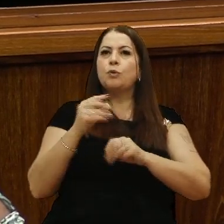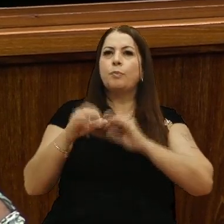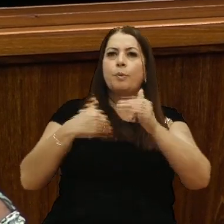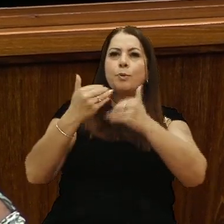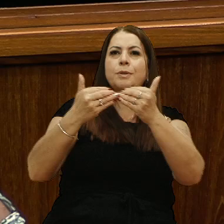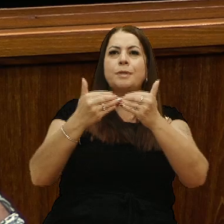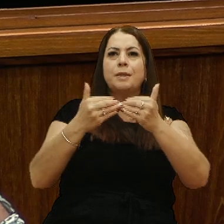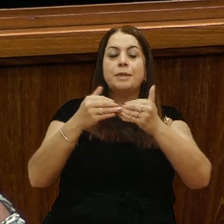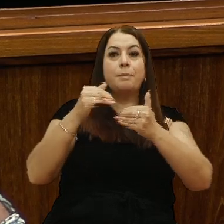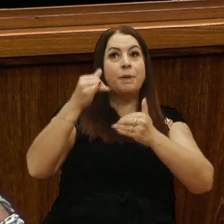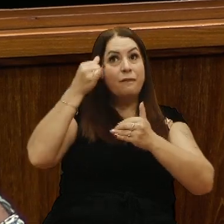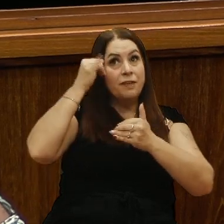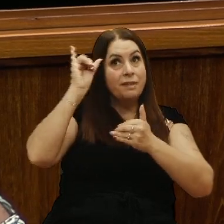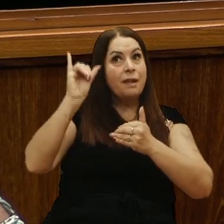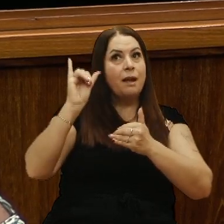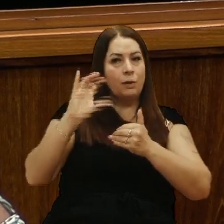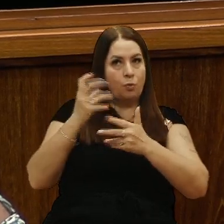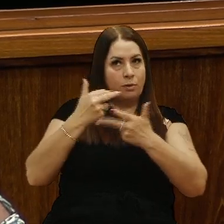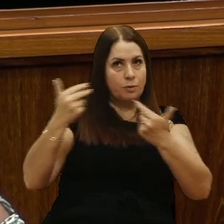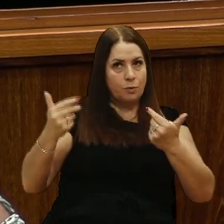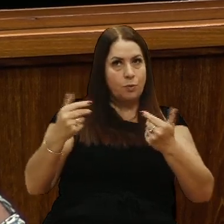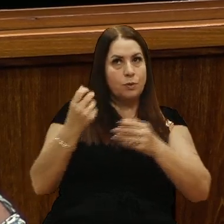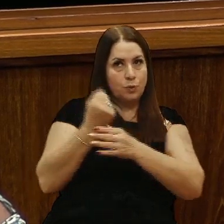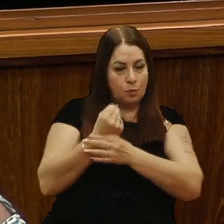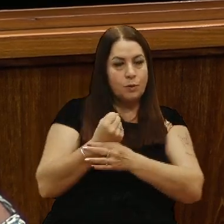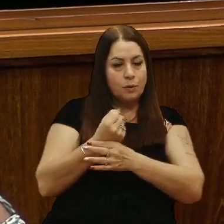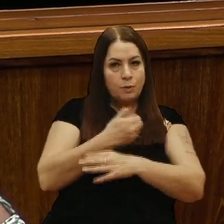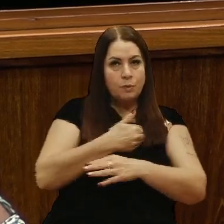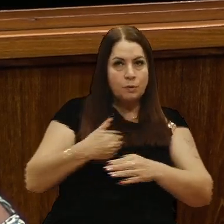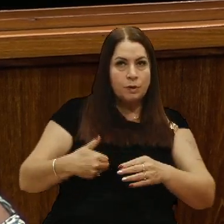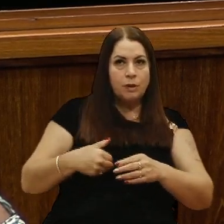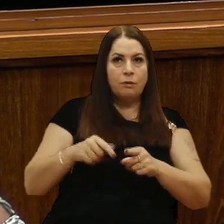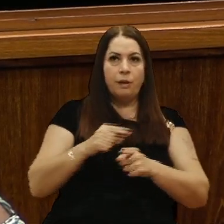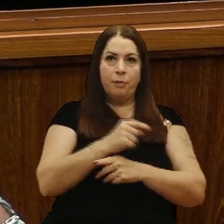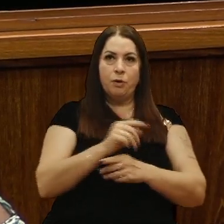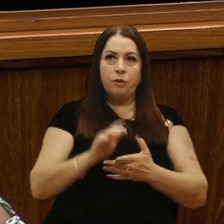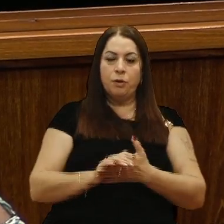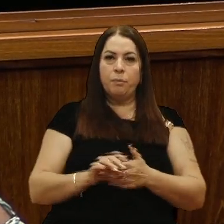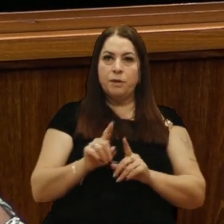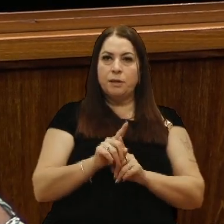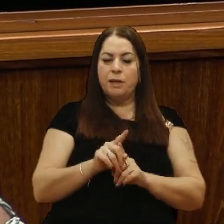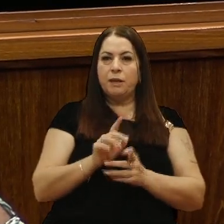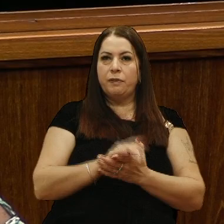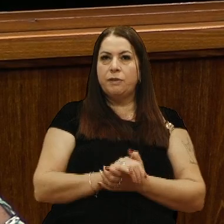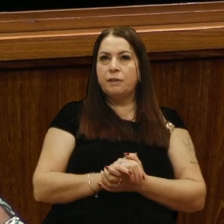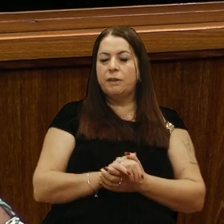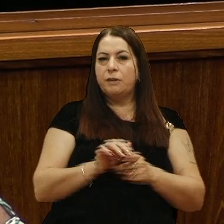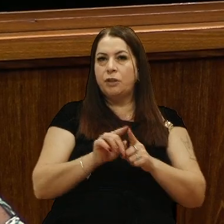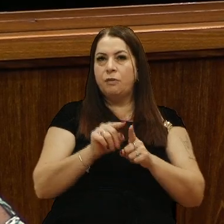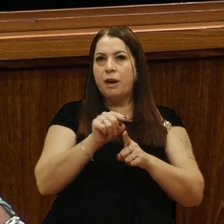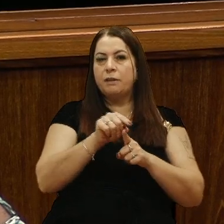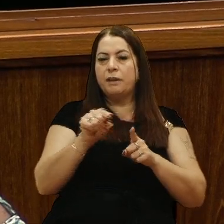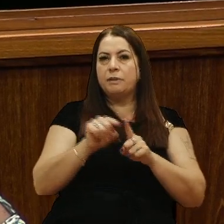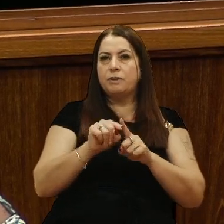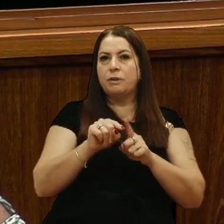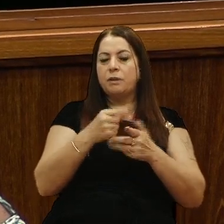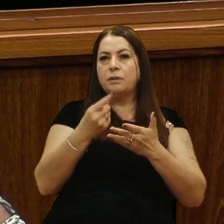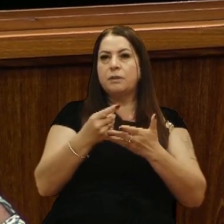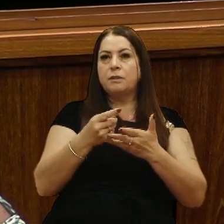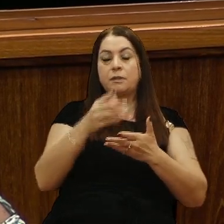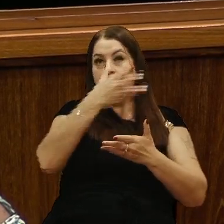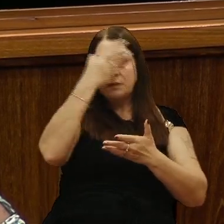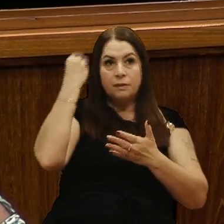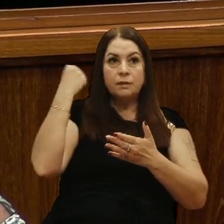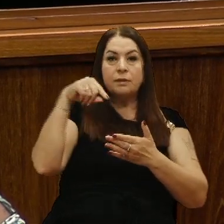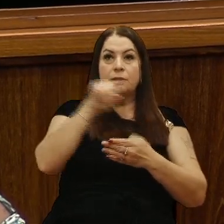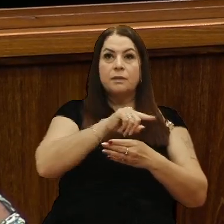processo preventivo de segurança pública, nós tínhamos outra realidade. Não vamos nos esquecer que